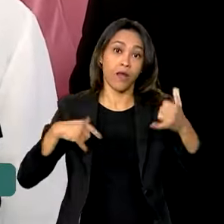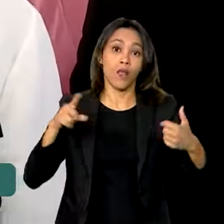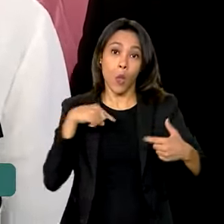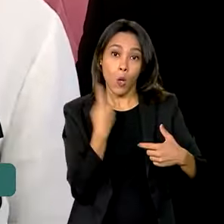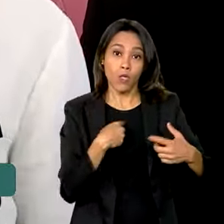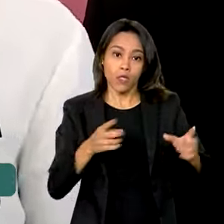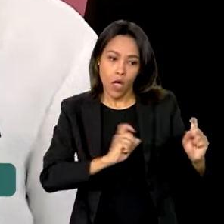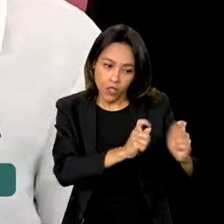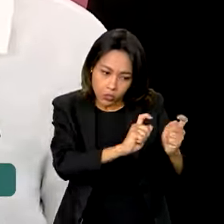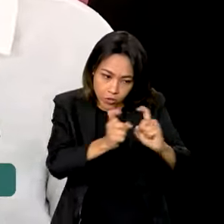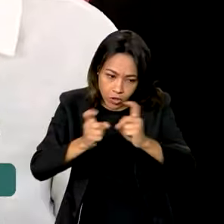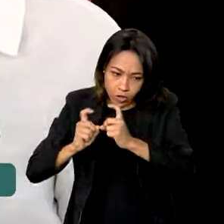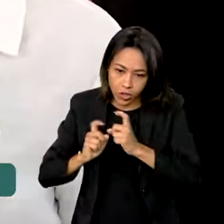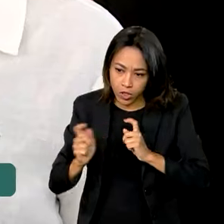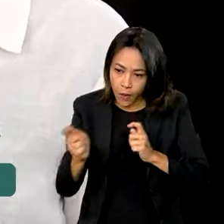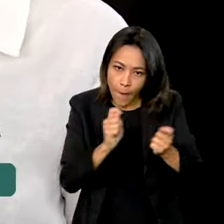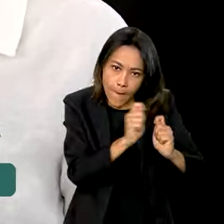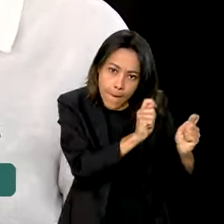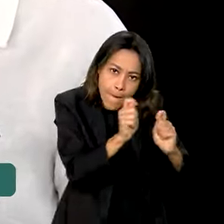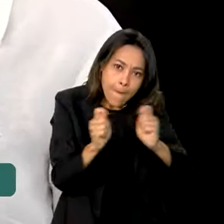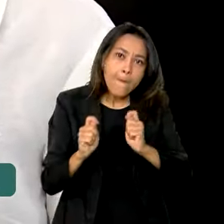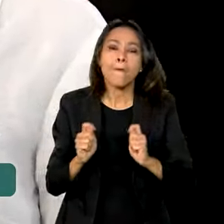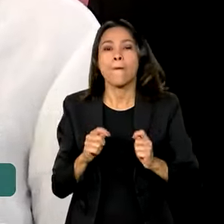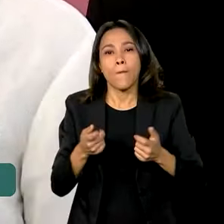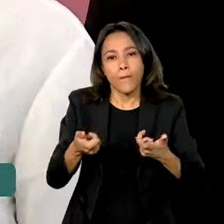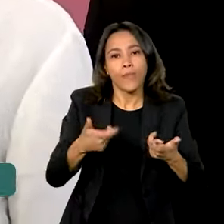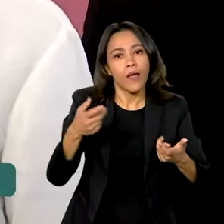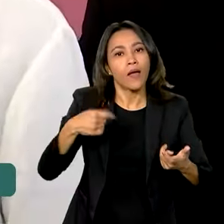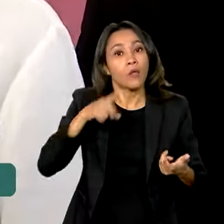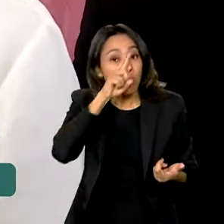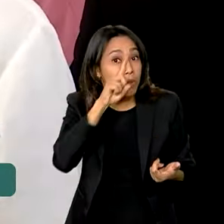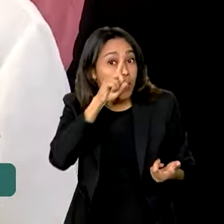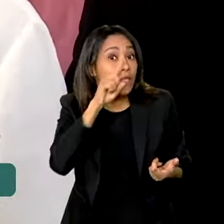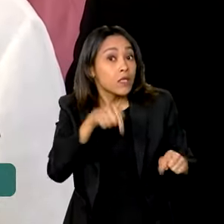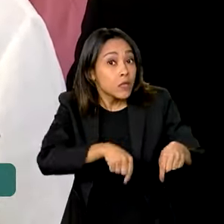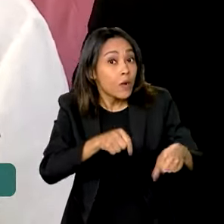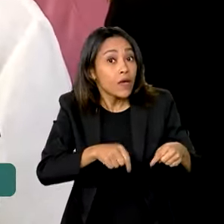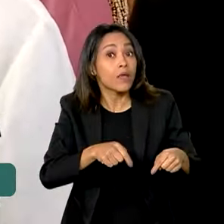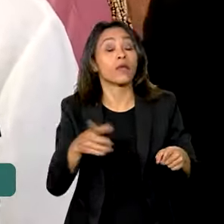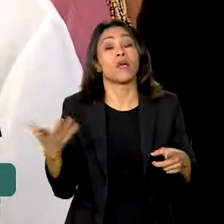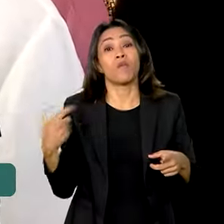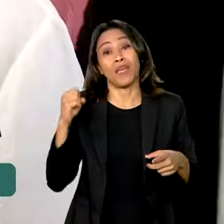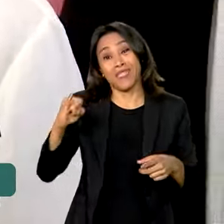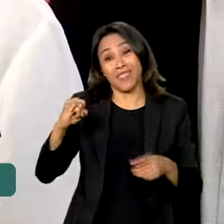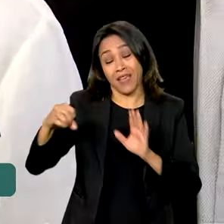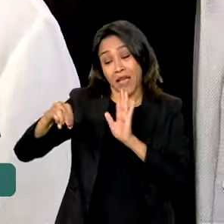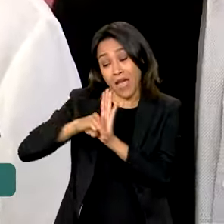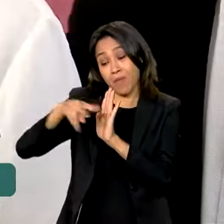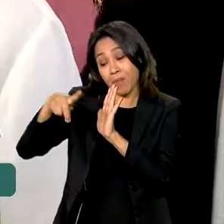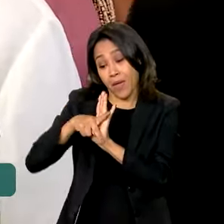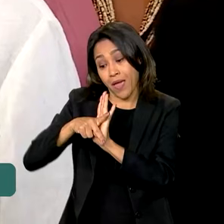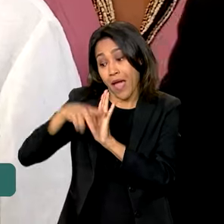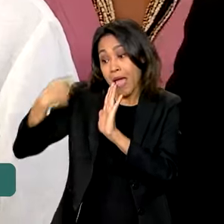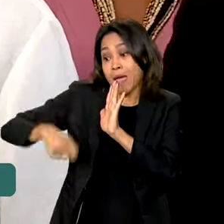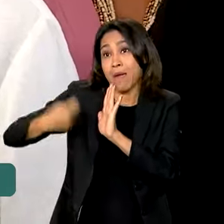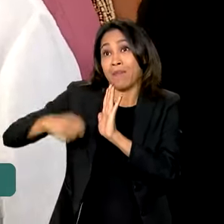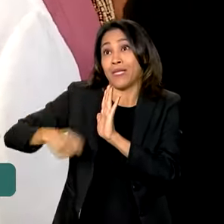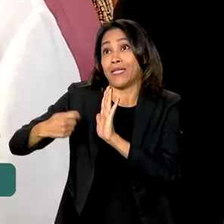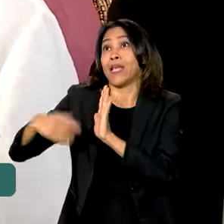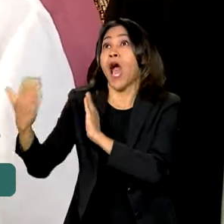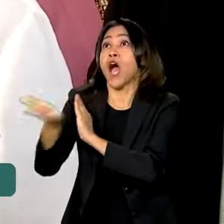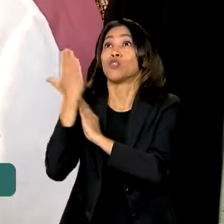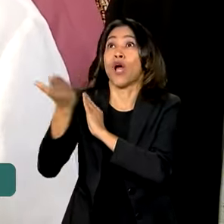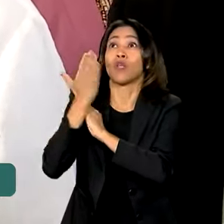do risco e não a gestão do desastre, porque se eu deixar para fazer a medida provisória quando precisar pedir o